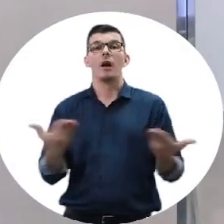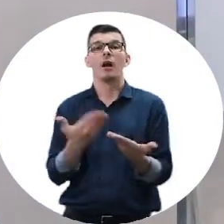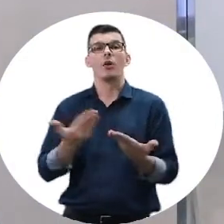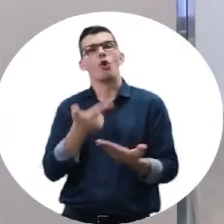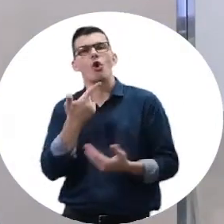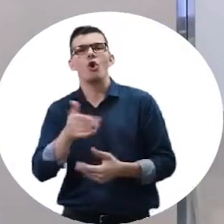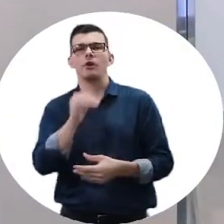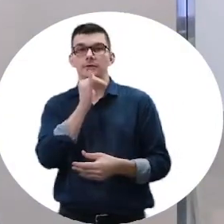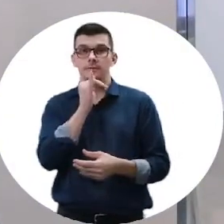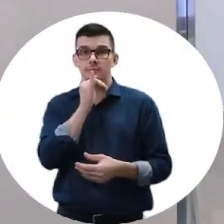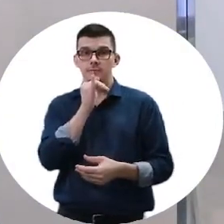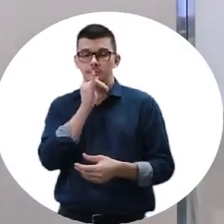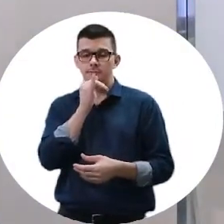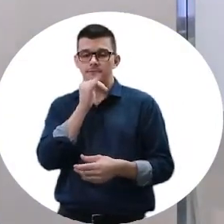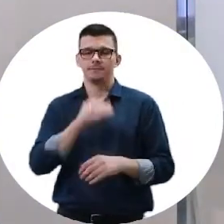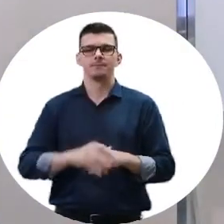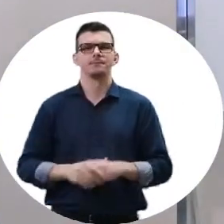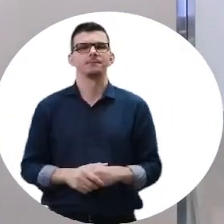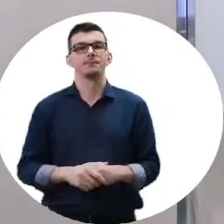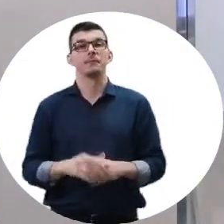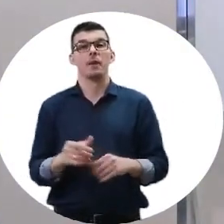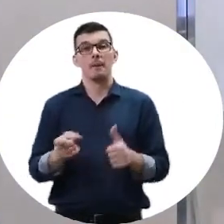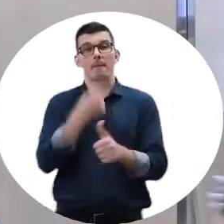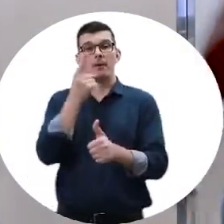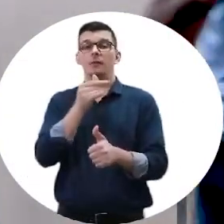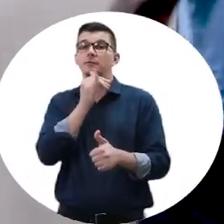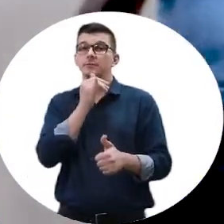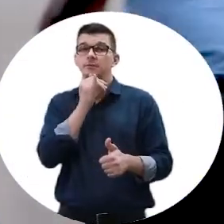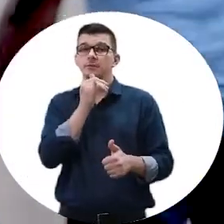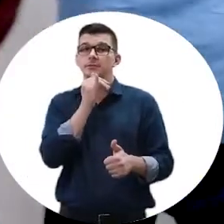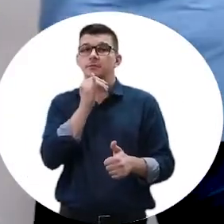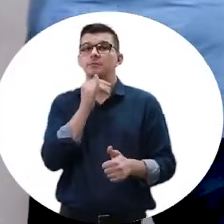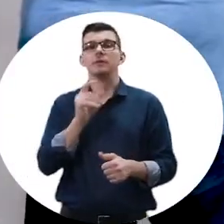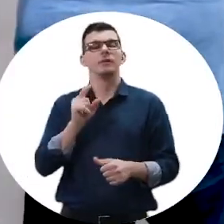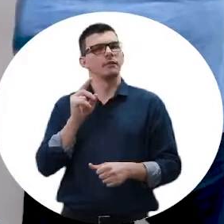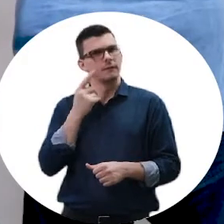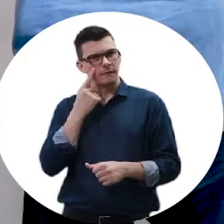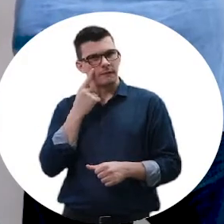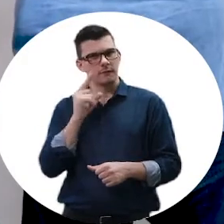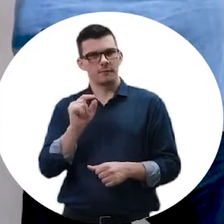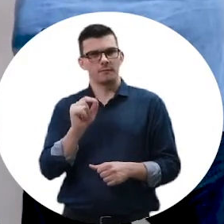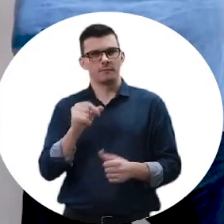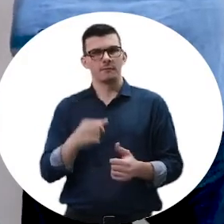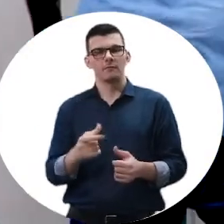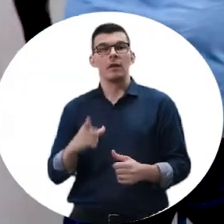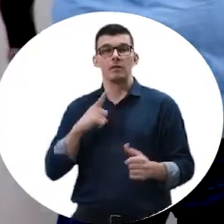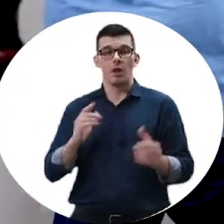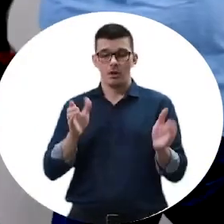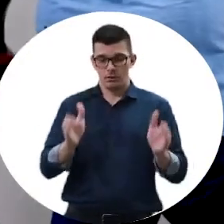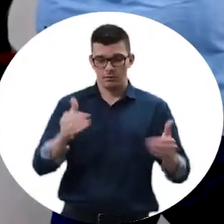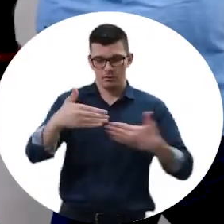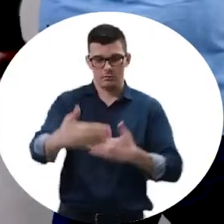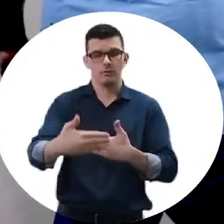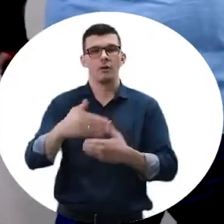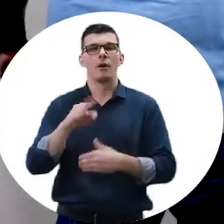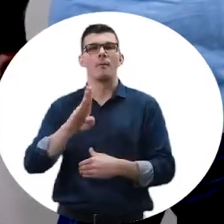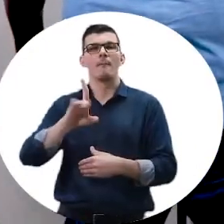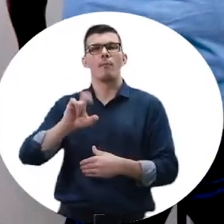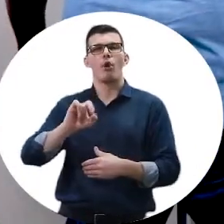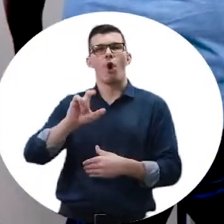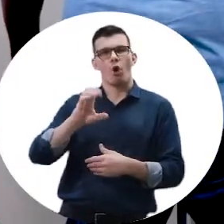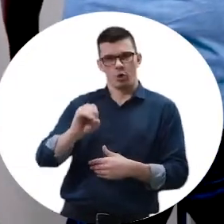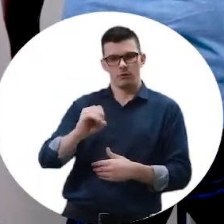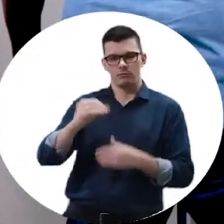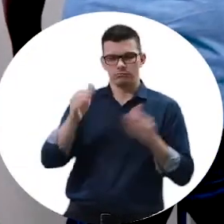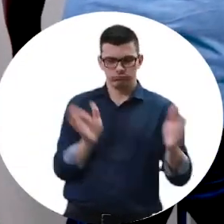lei de Newton, vamos fazer alguns exemplos com carne em prova. O primeiro exemplo que eu vou fazer é um exemplo clássico é o seguinte. Eu tenho esse bloco aqui.